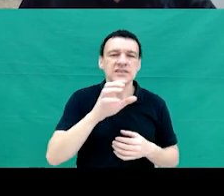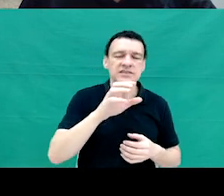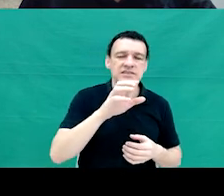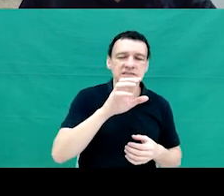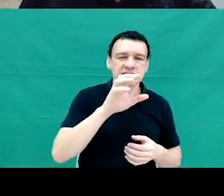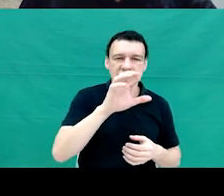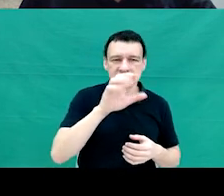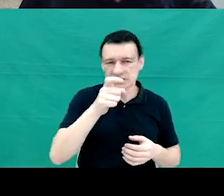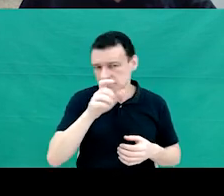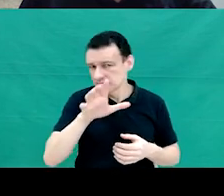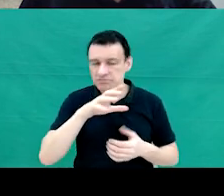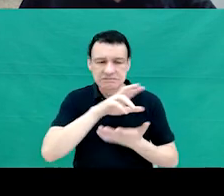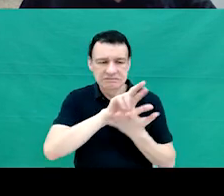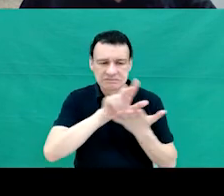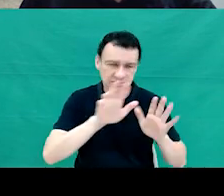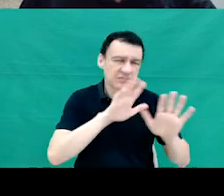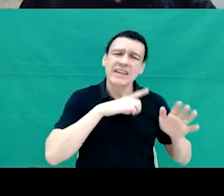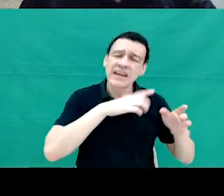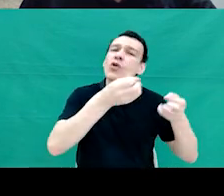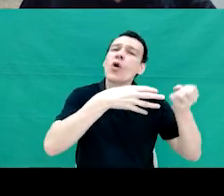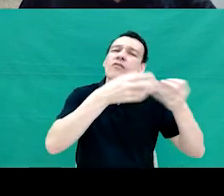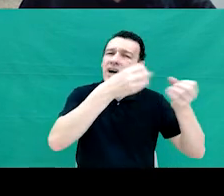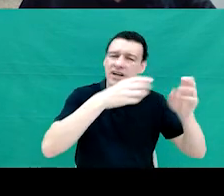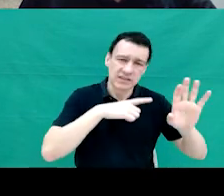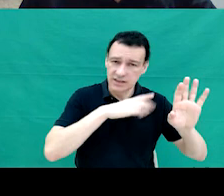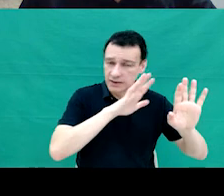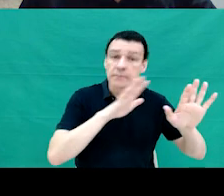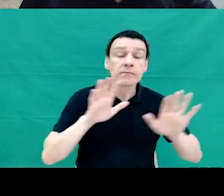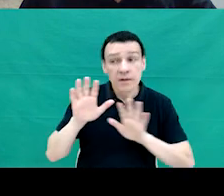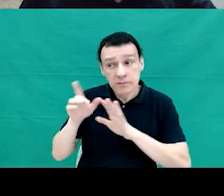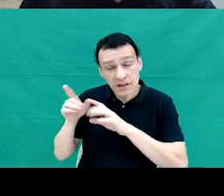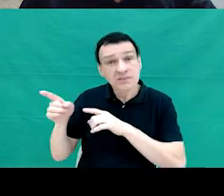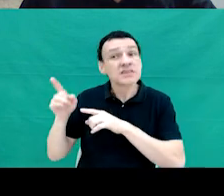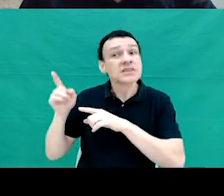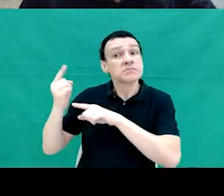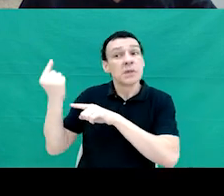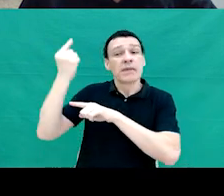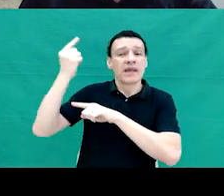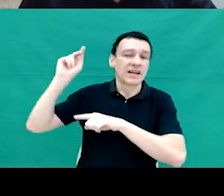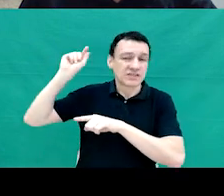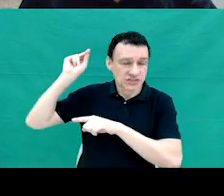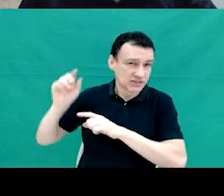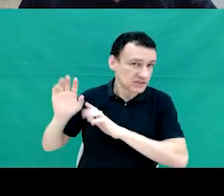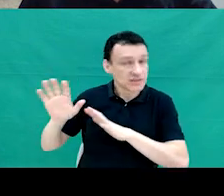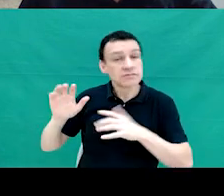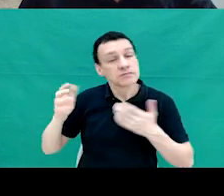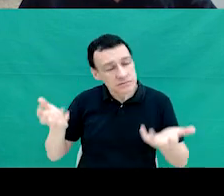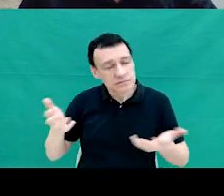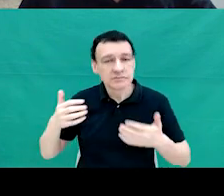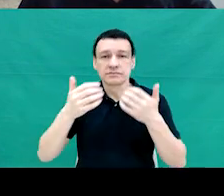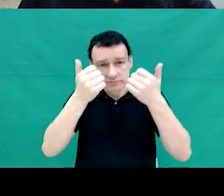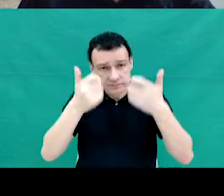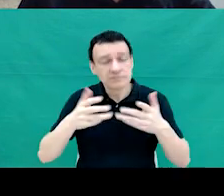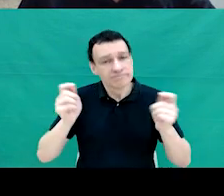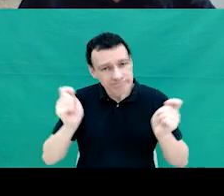mais antiga ali, a gente quis mostrar que existe sim a possibilidade de criar um produto